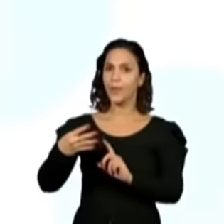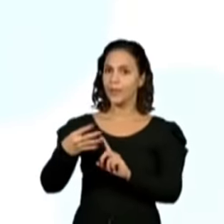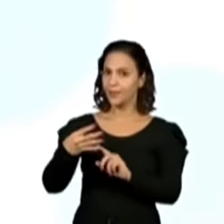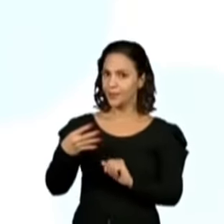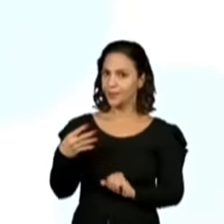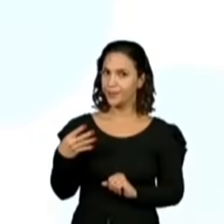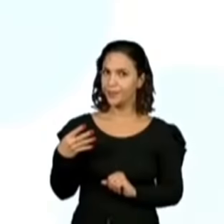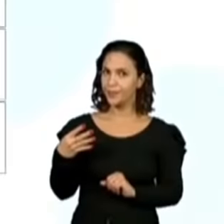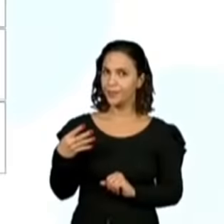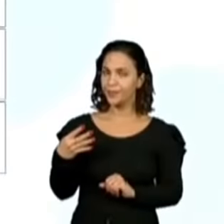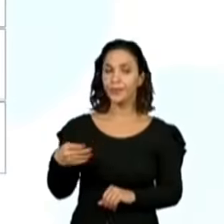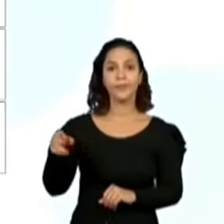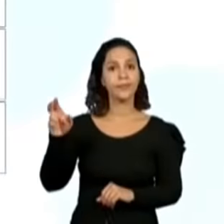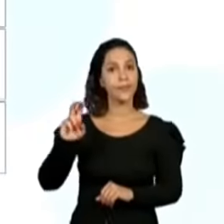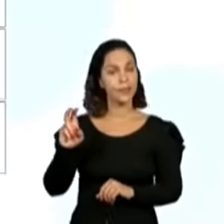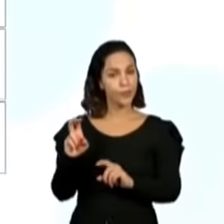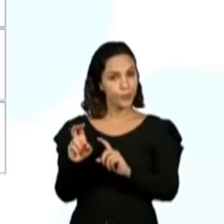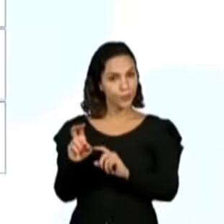metacarpo,